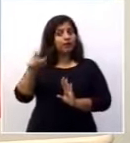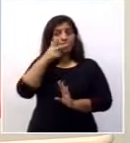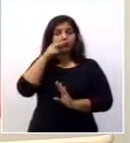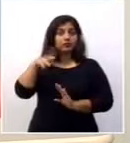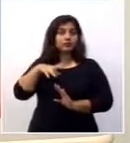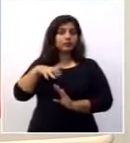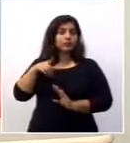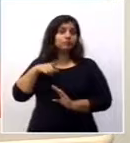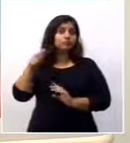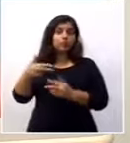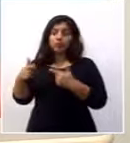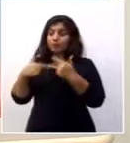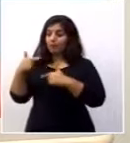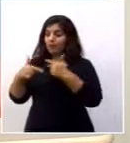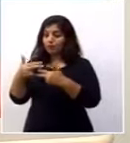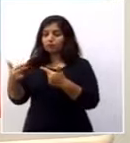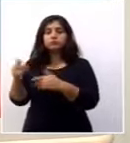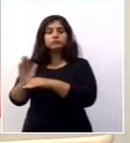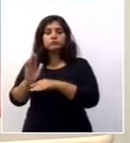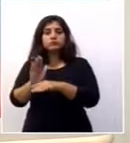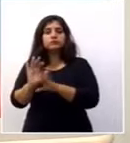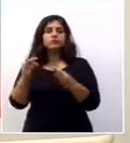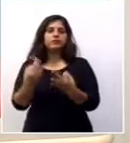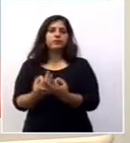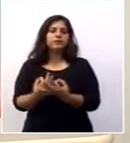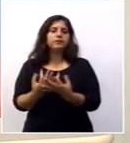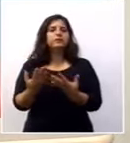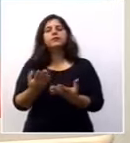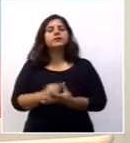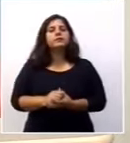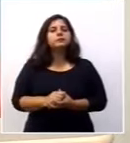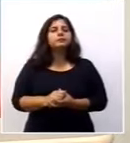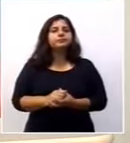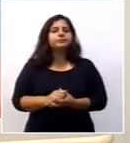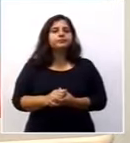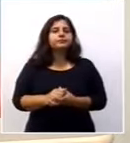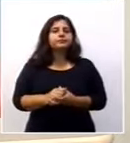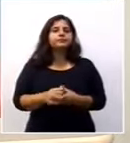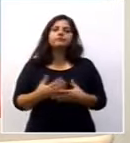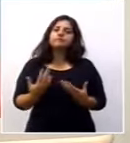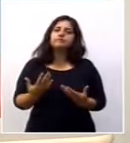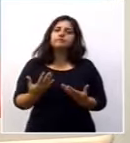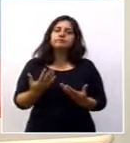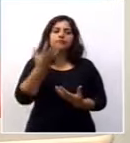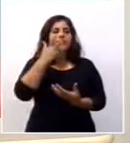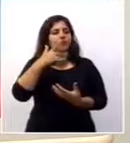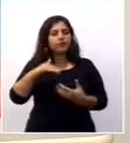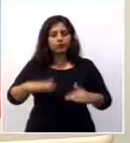ele conseguia um emprego para poder manter a sua família, né? E as